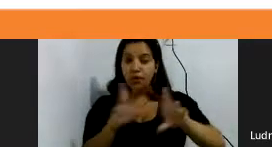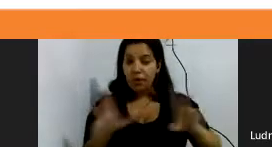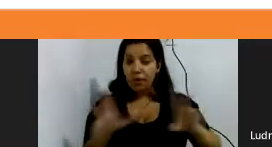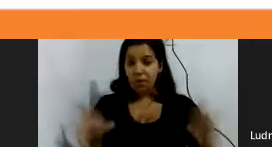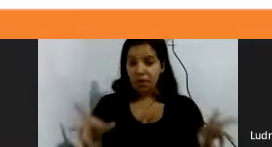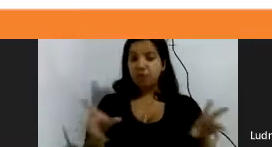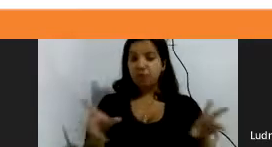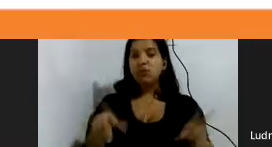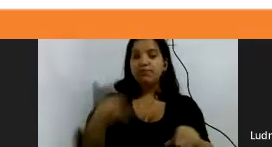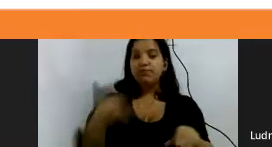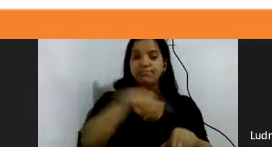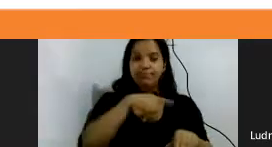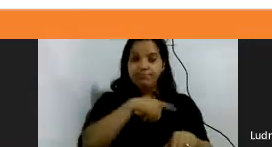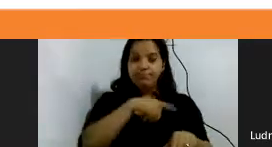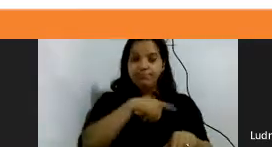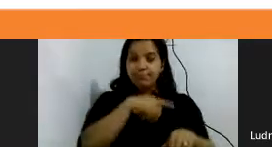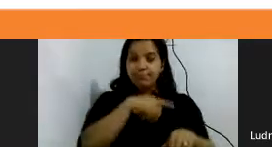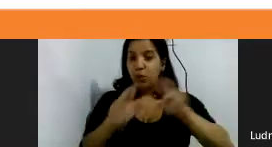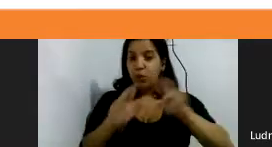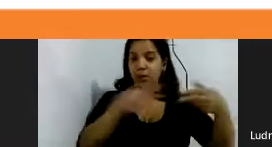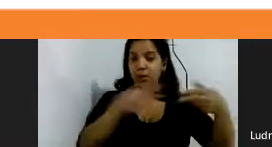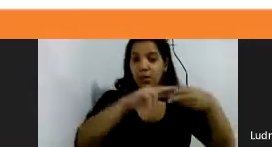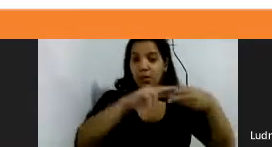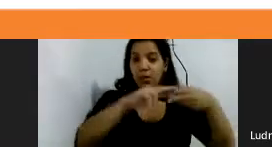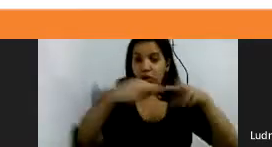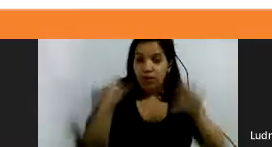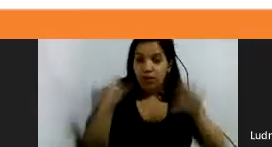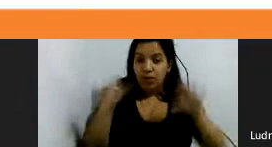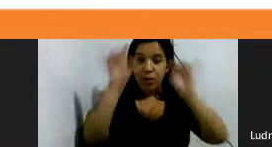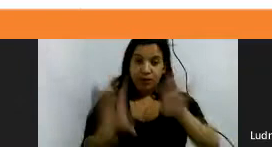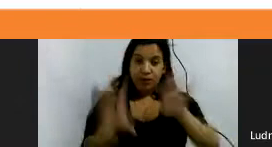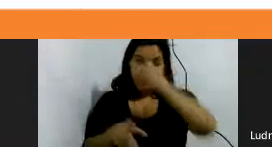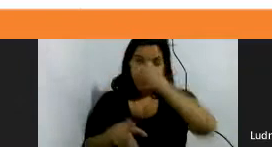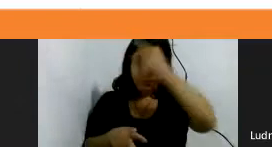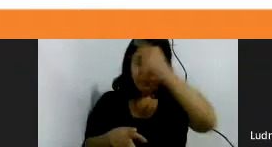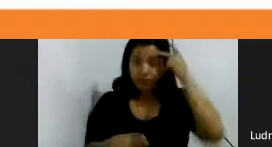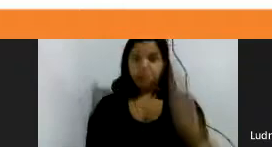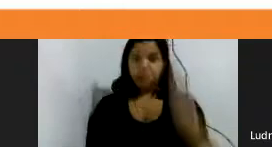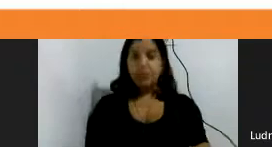uma diferença genética para cada indivíduo.